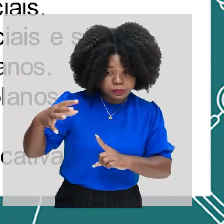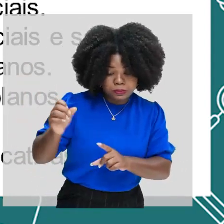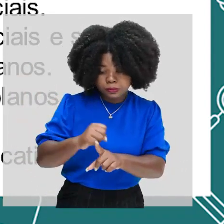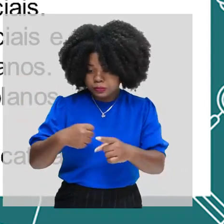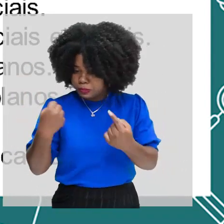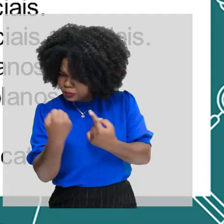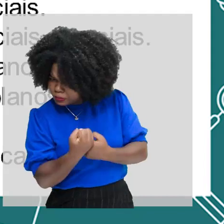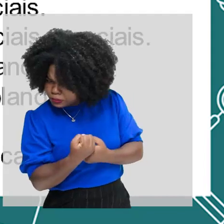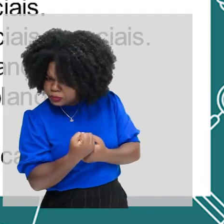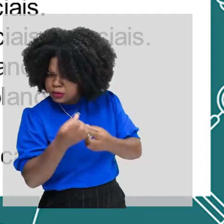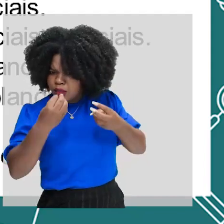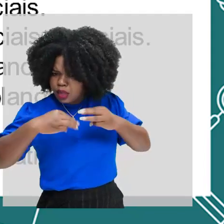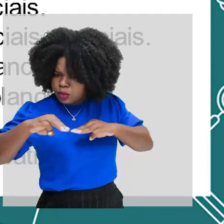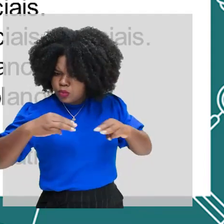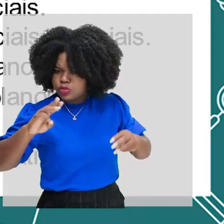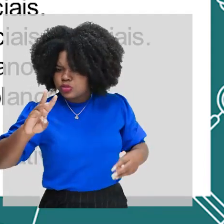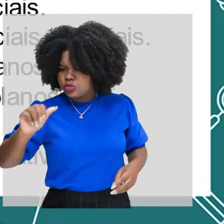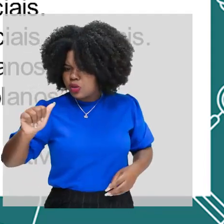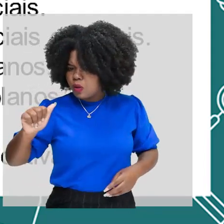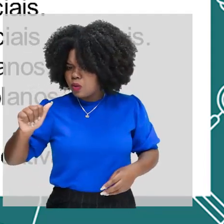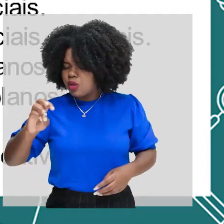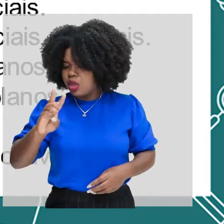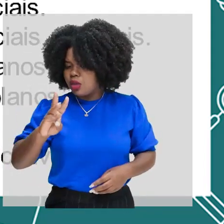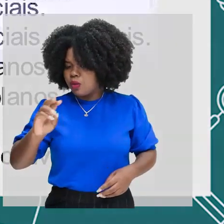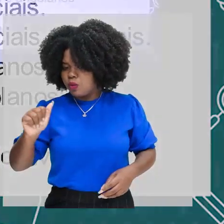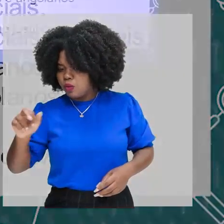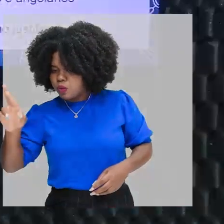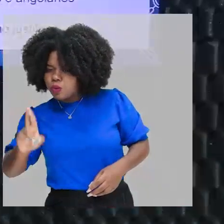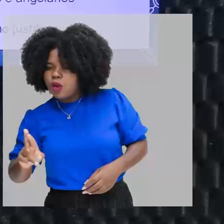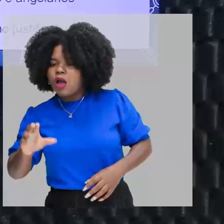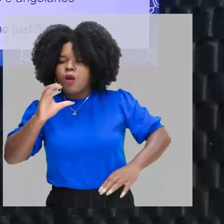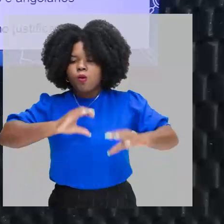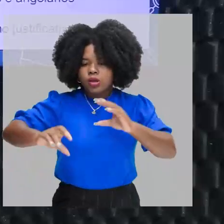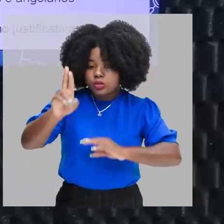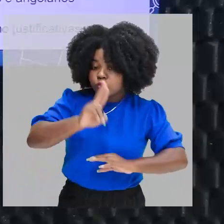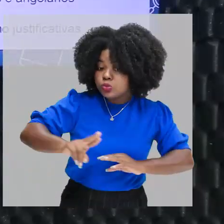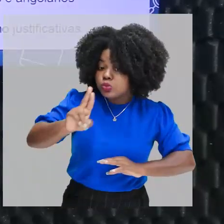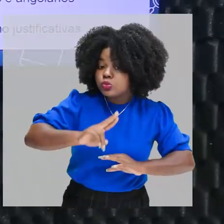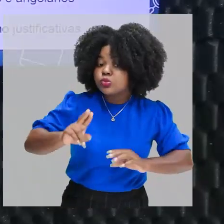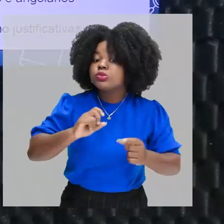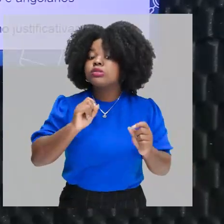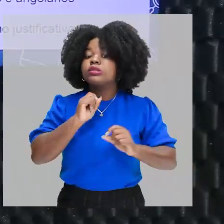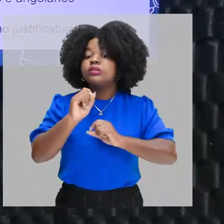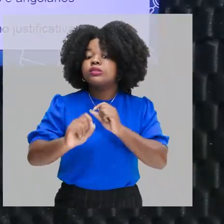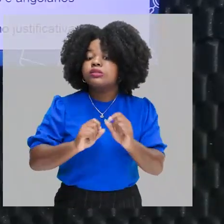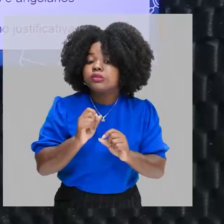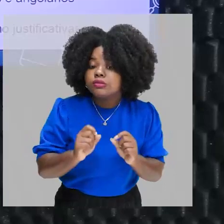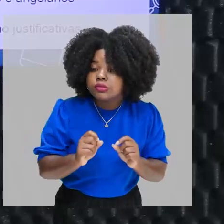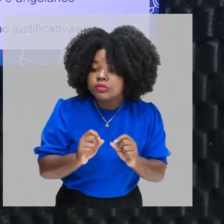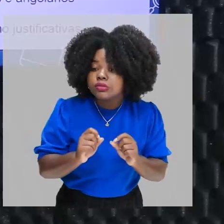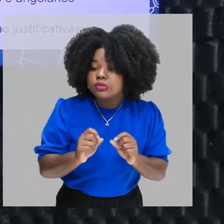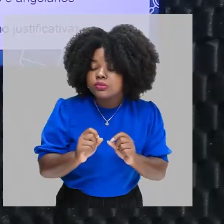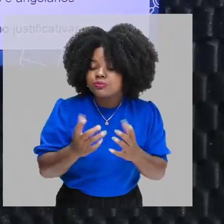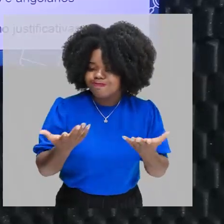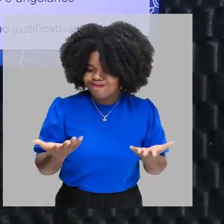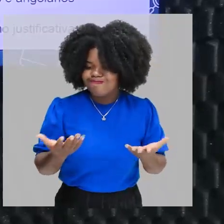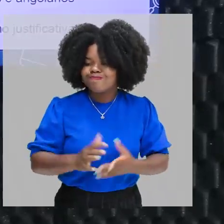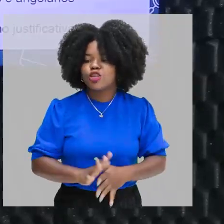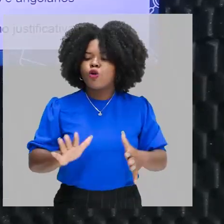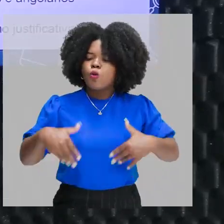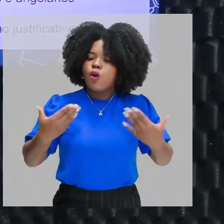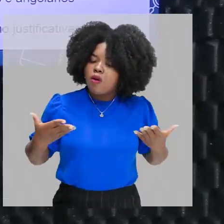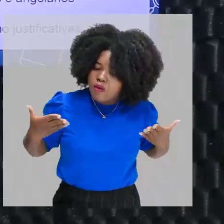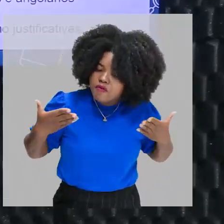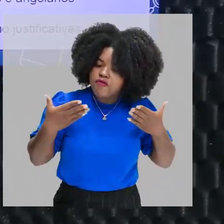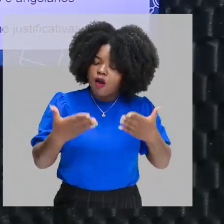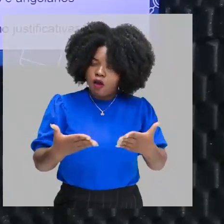social na música War, o cantor se utiliza da sua arte para alertar sobre. Então, eu quero